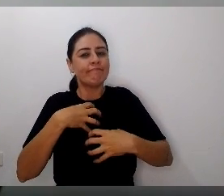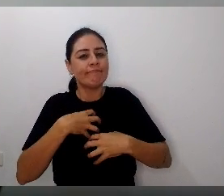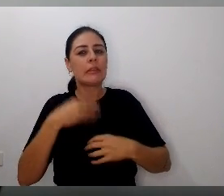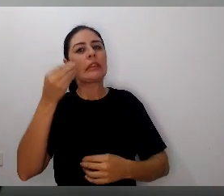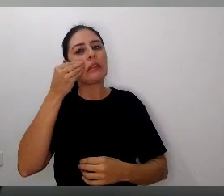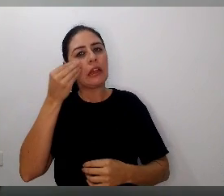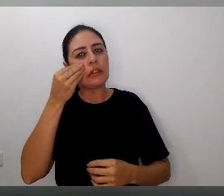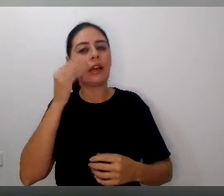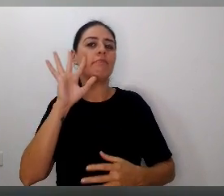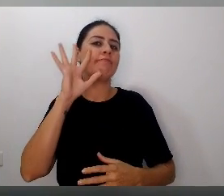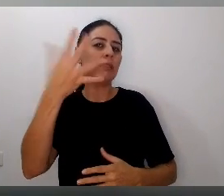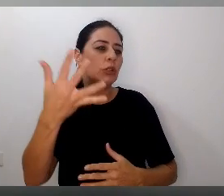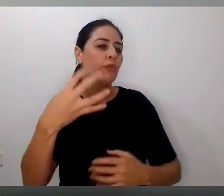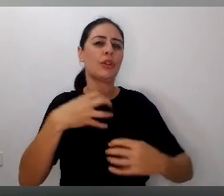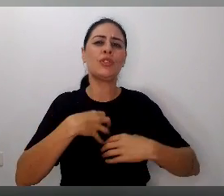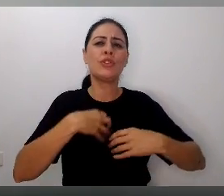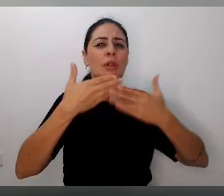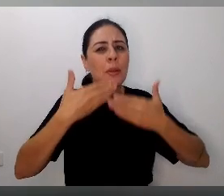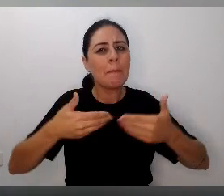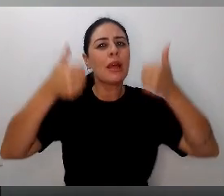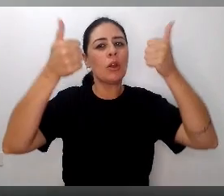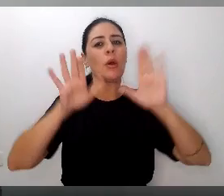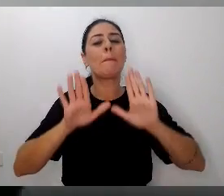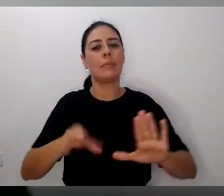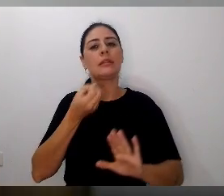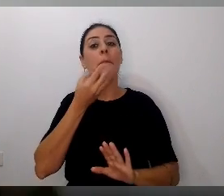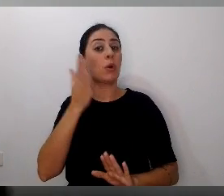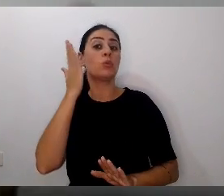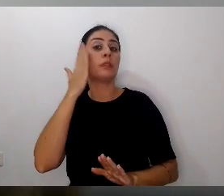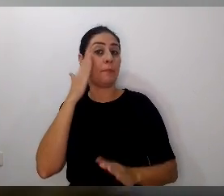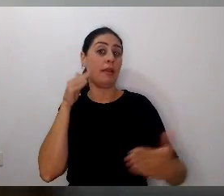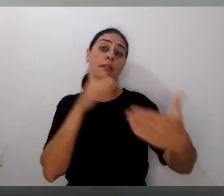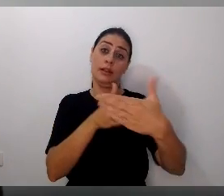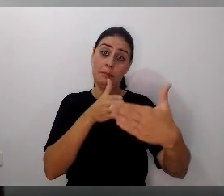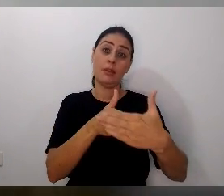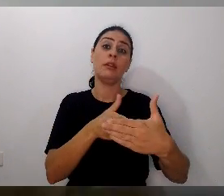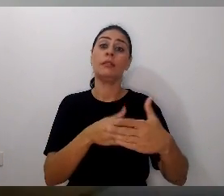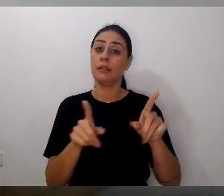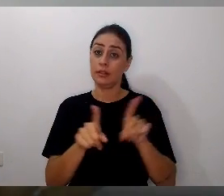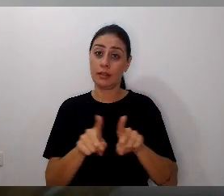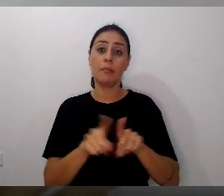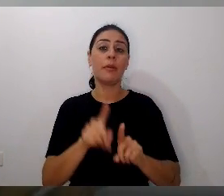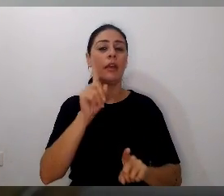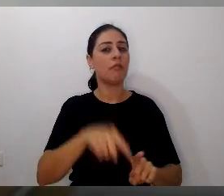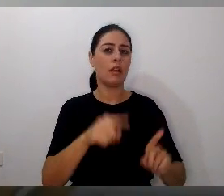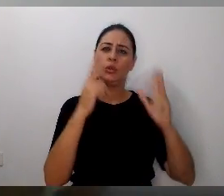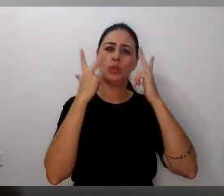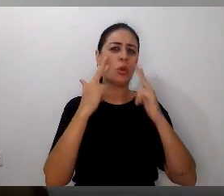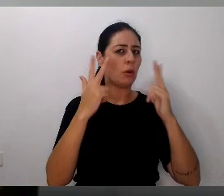tentar lidar da melhor forma com as nossas crianças, mas é sempre bom a gente saber até que ponto a gente está lidando com o parâmetro